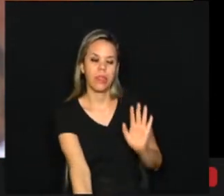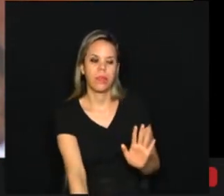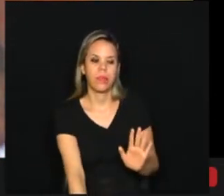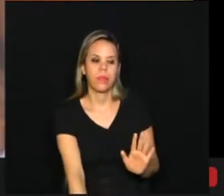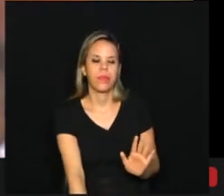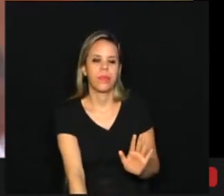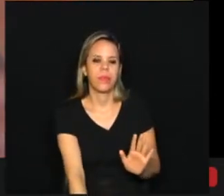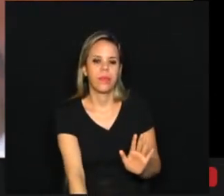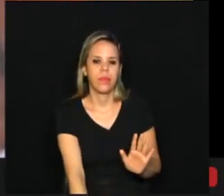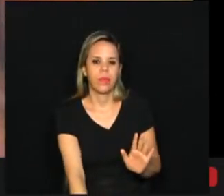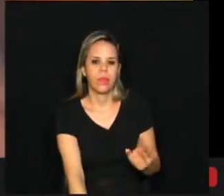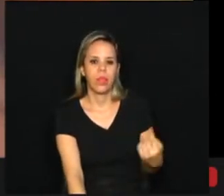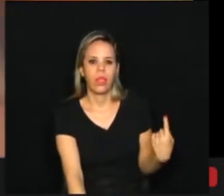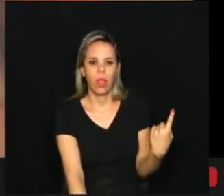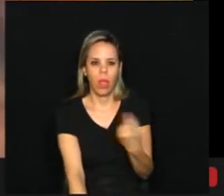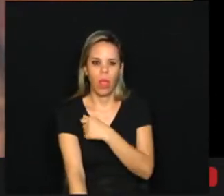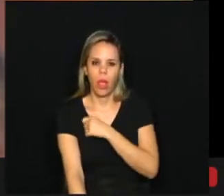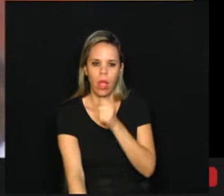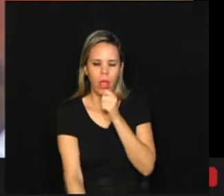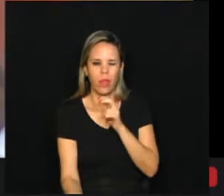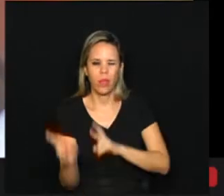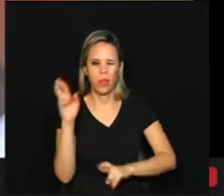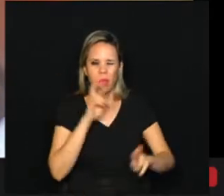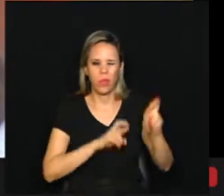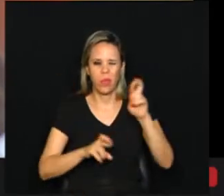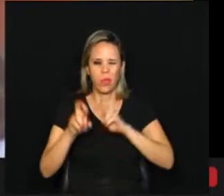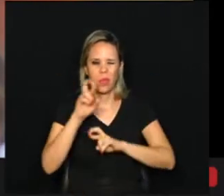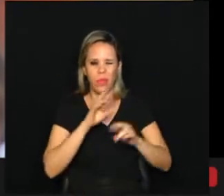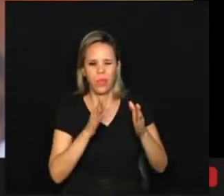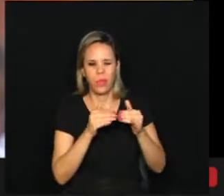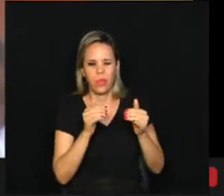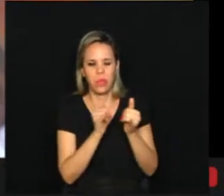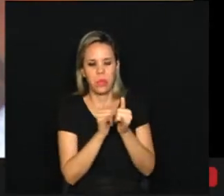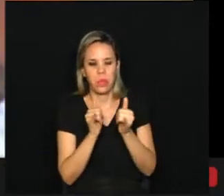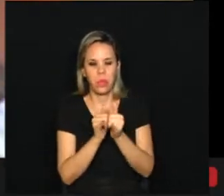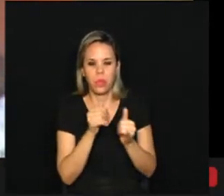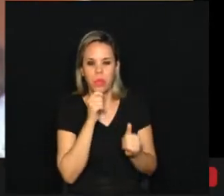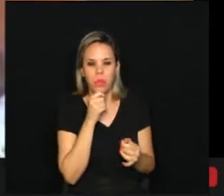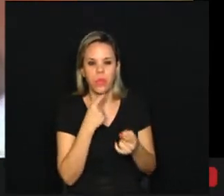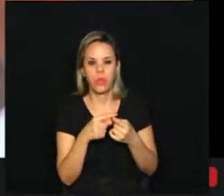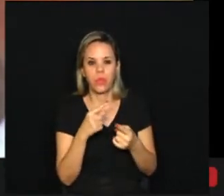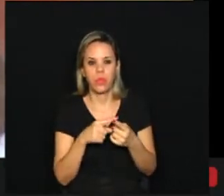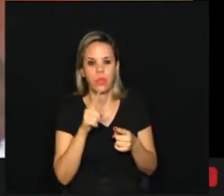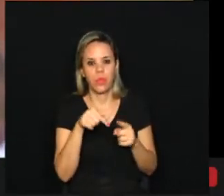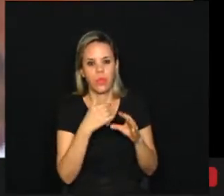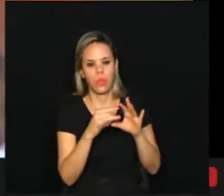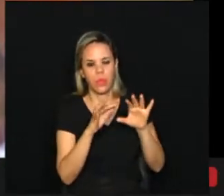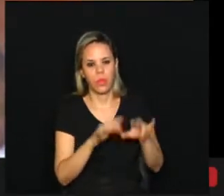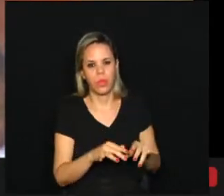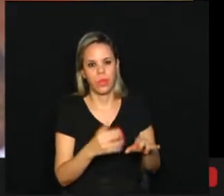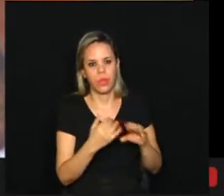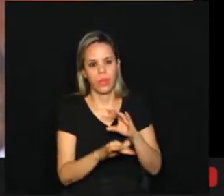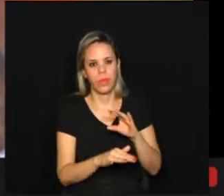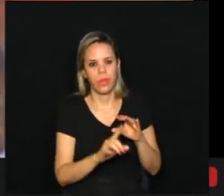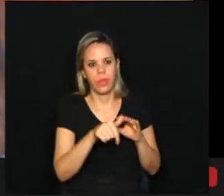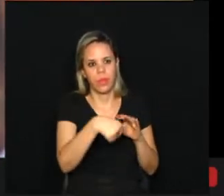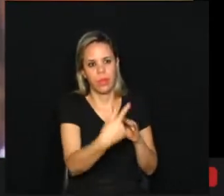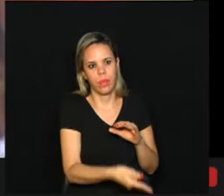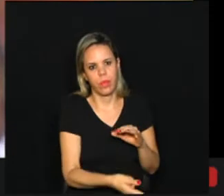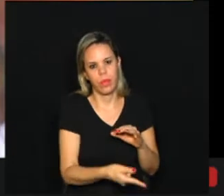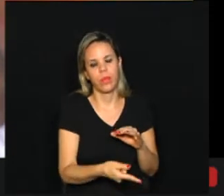Mas, então, nós ainda estamos analisando o pedido de desculpas, porque essa mensagem que foi enviada